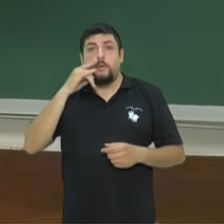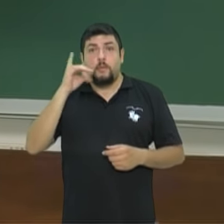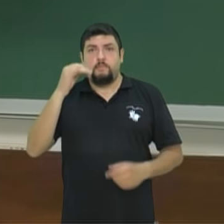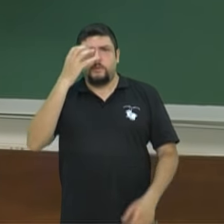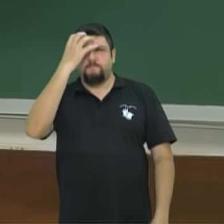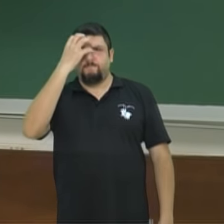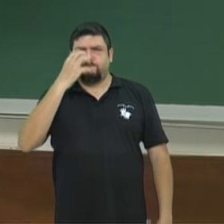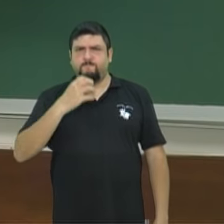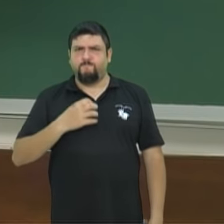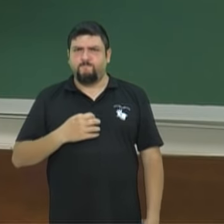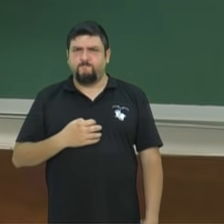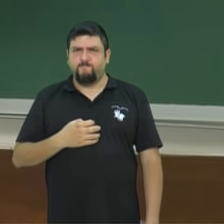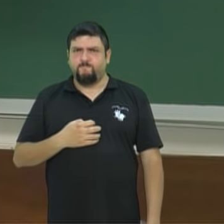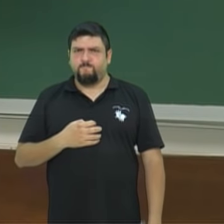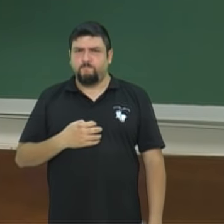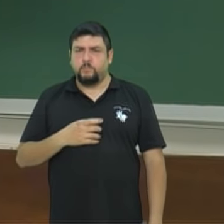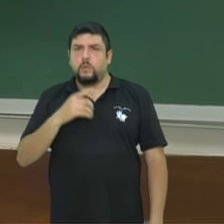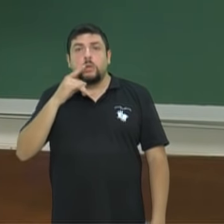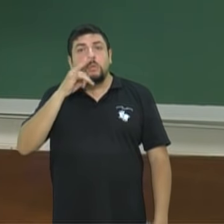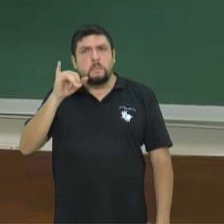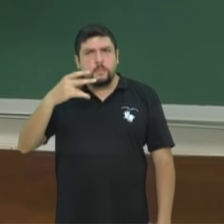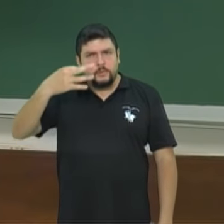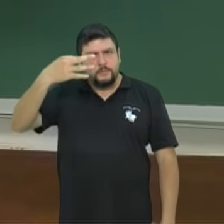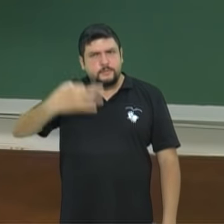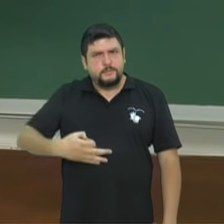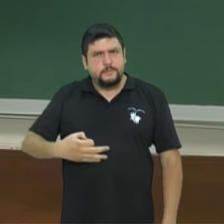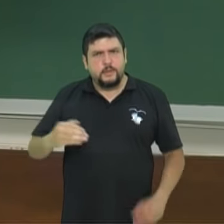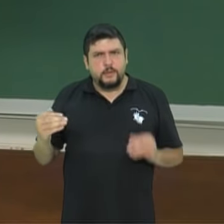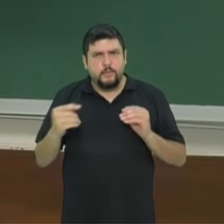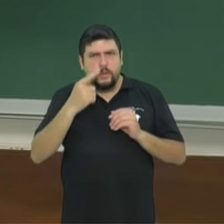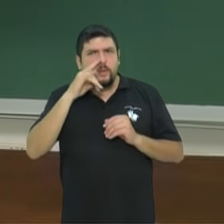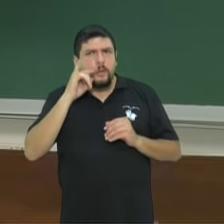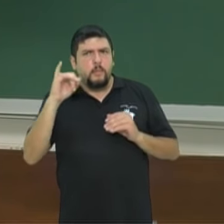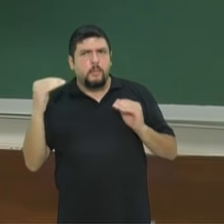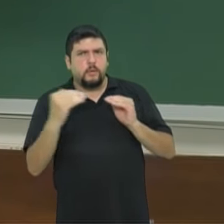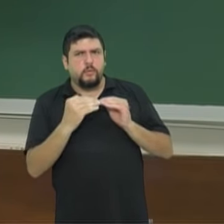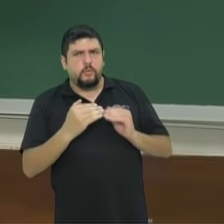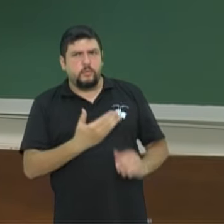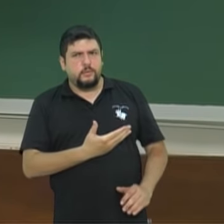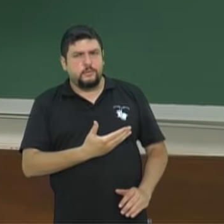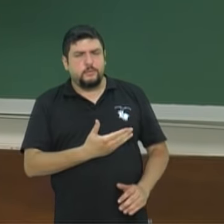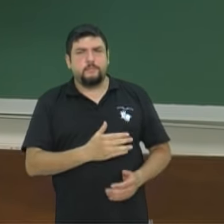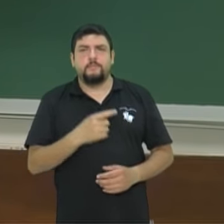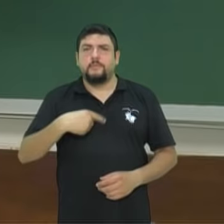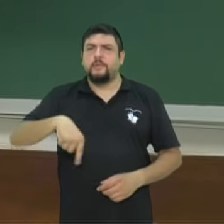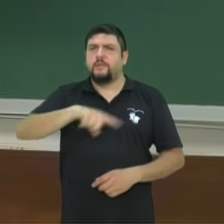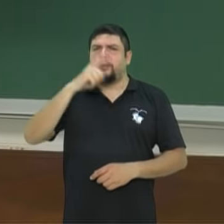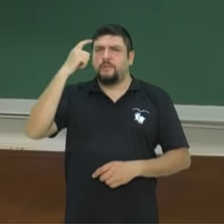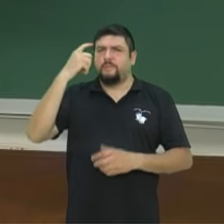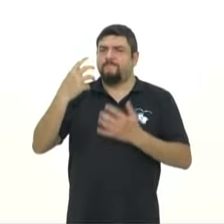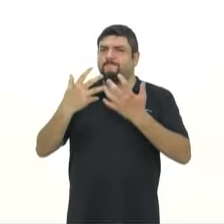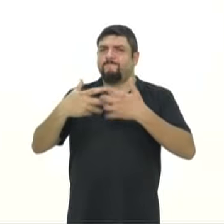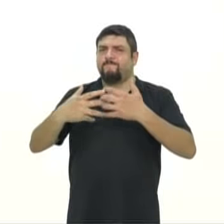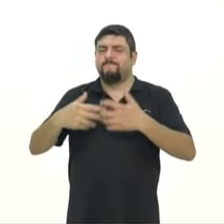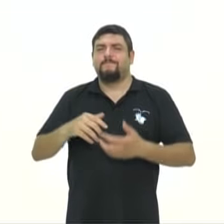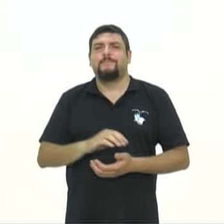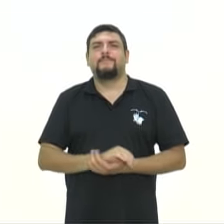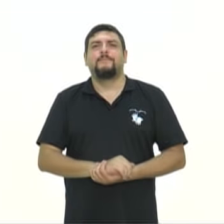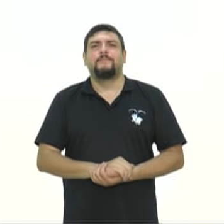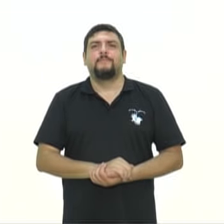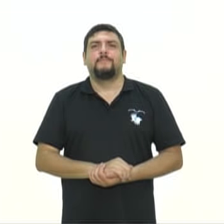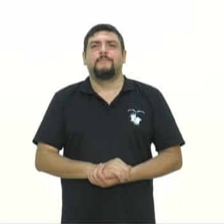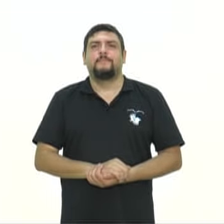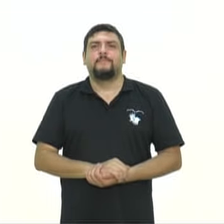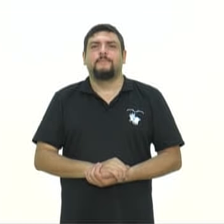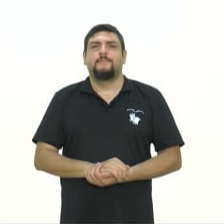e ele pensativo, né? Será que esse pai age certo também? Né? Fica aí as questões para a gente refletir. Vamos analisar mais, pessoal? Olhem aqui.